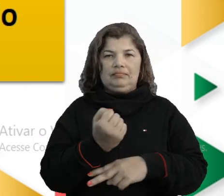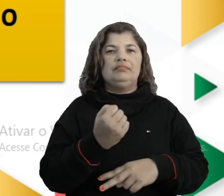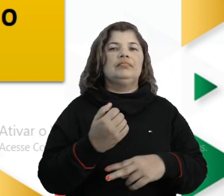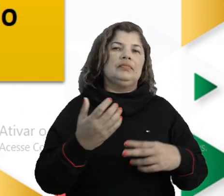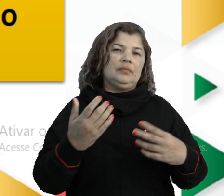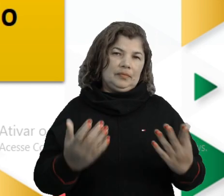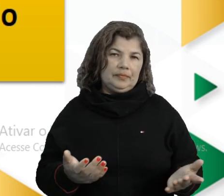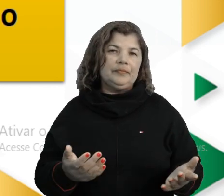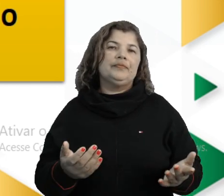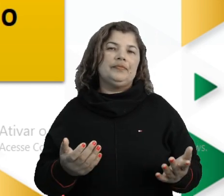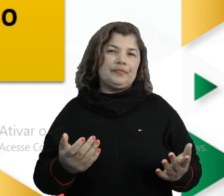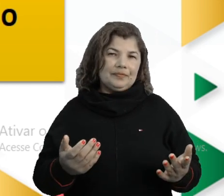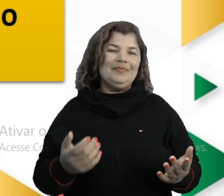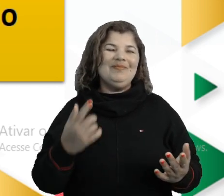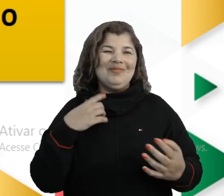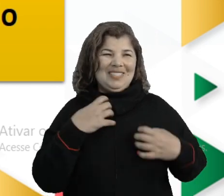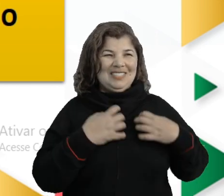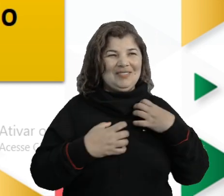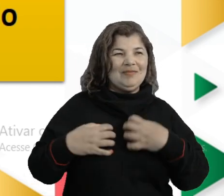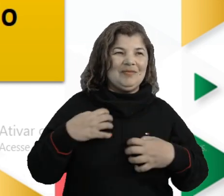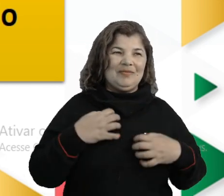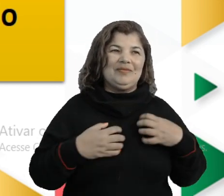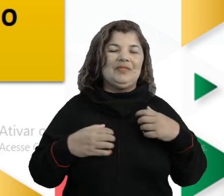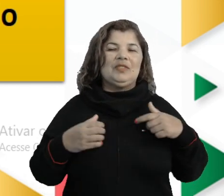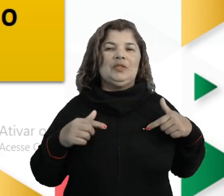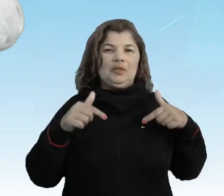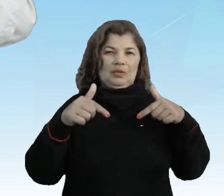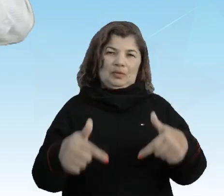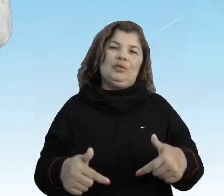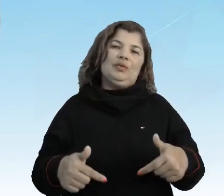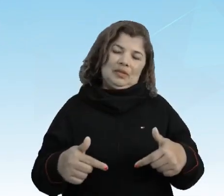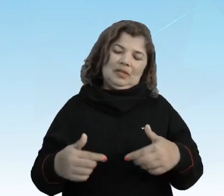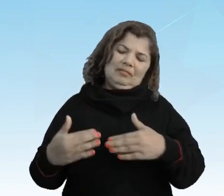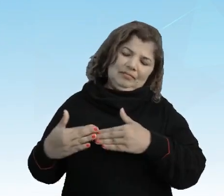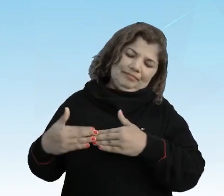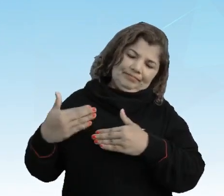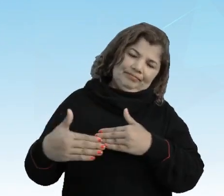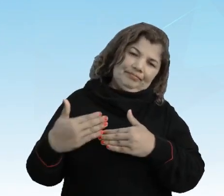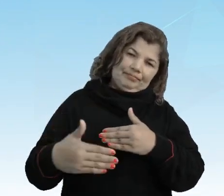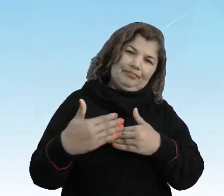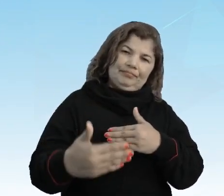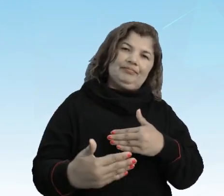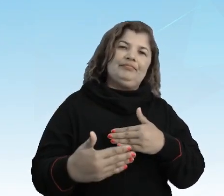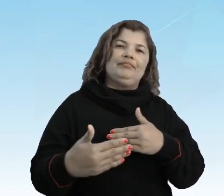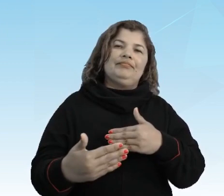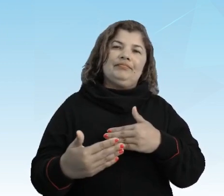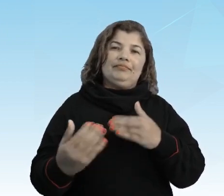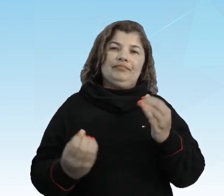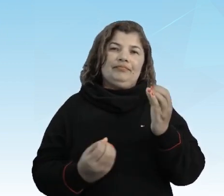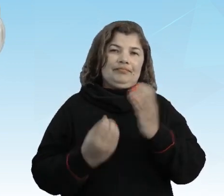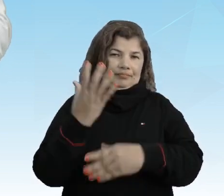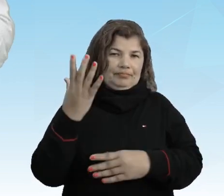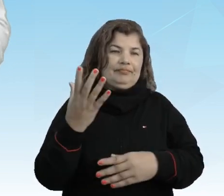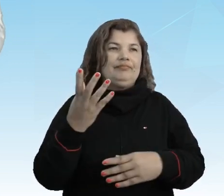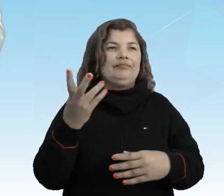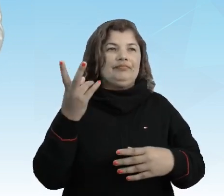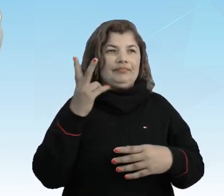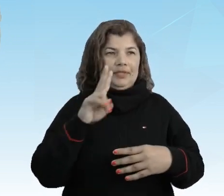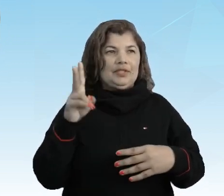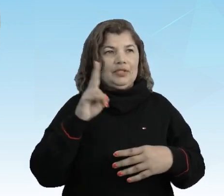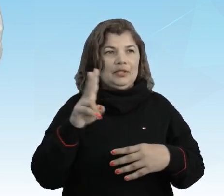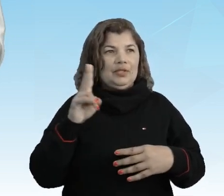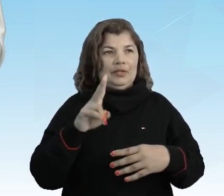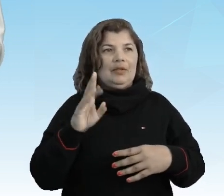aí, essa insatisfação e essa luta. Desencadeou desse fato histórico que aconteceu lá, era